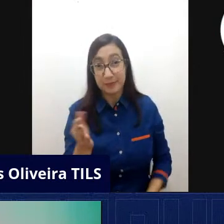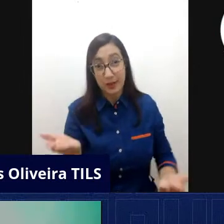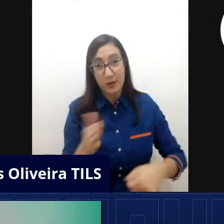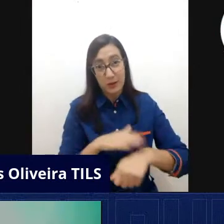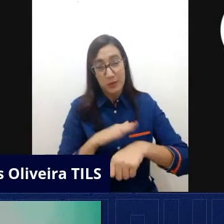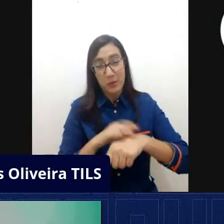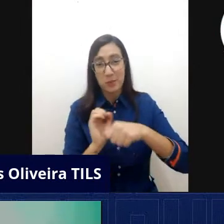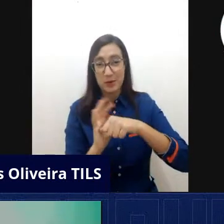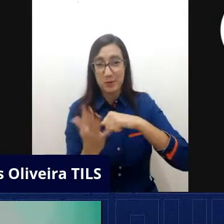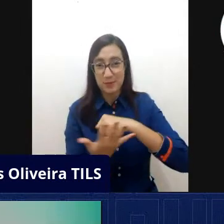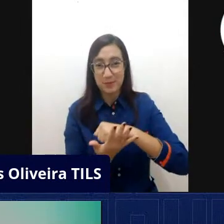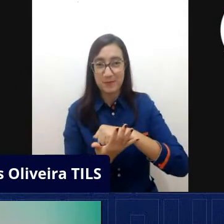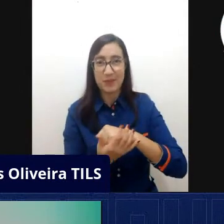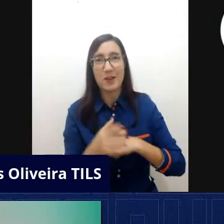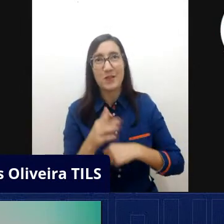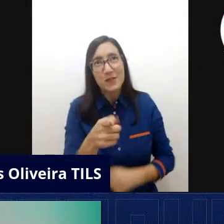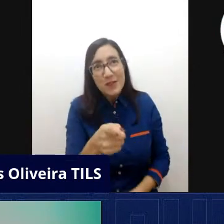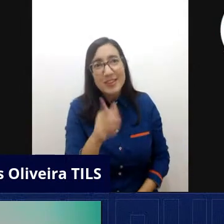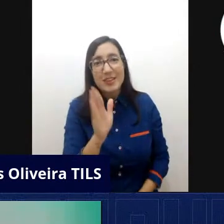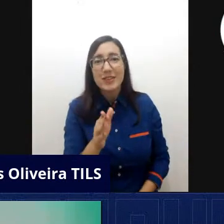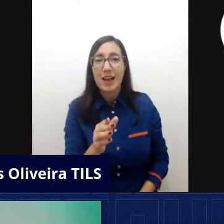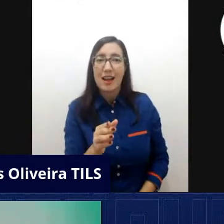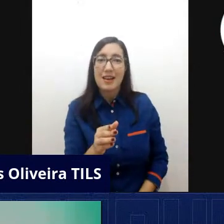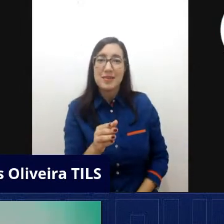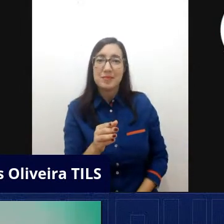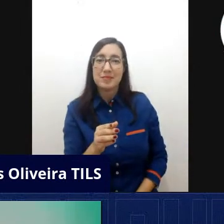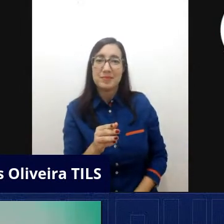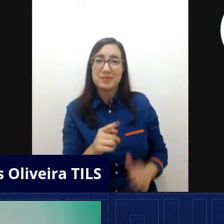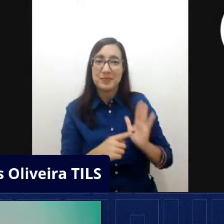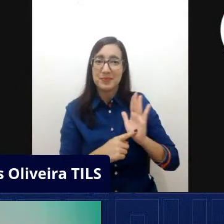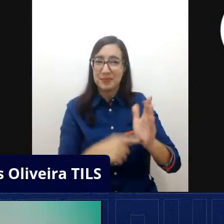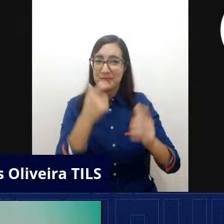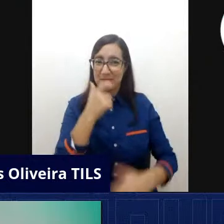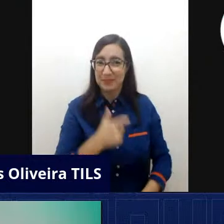apresentou. Meu nome é Selma Glória, eu sou